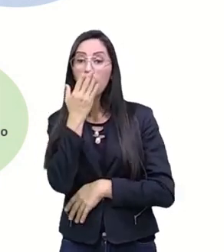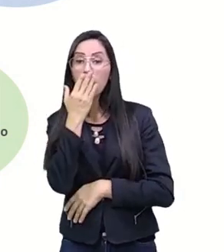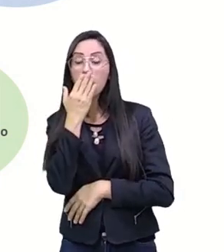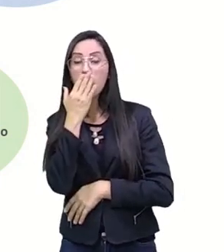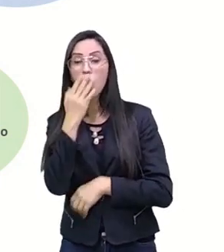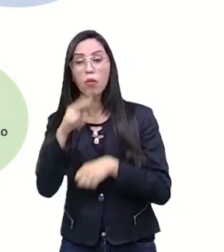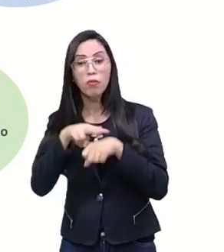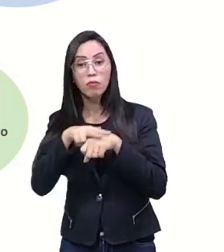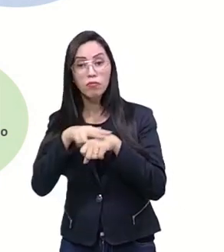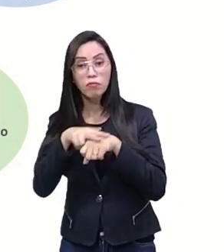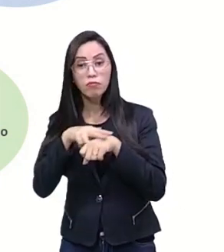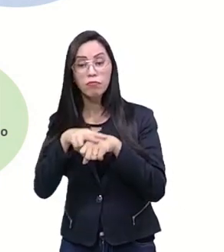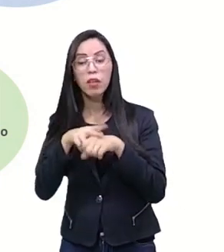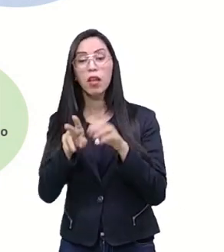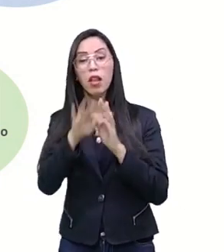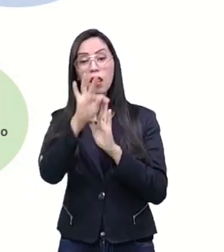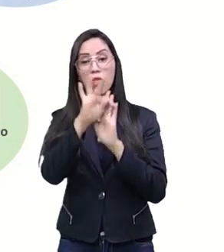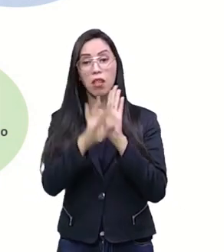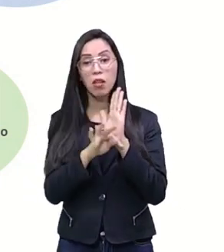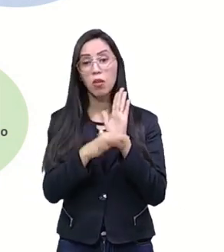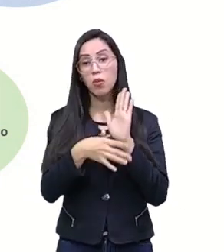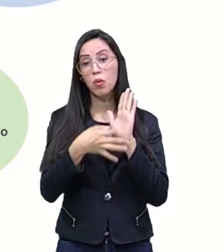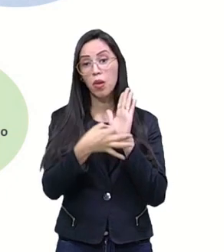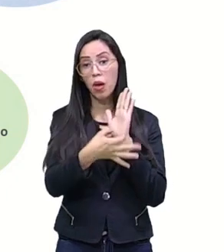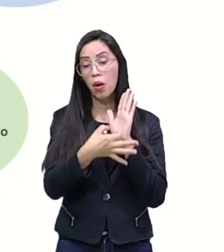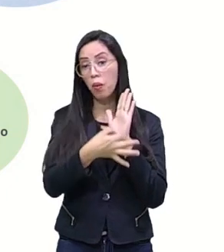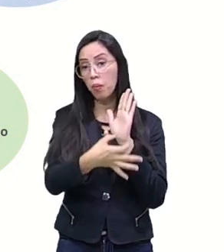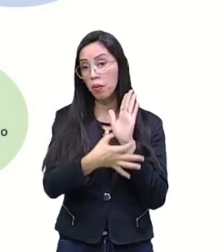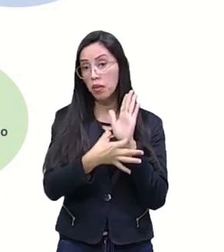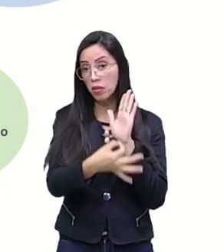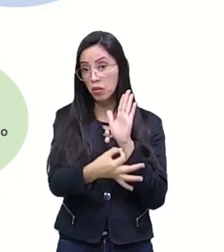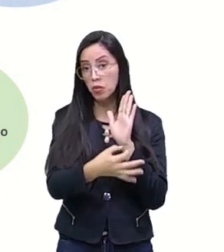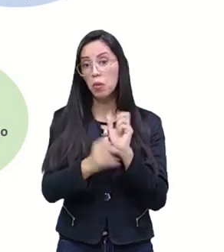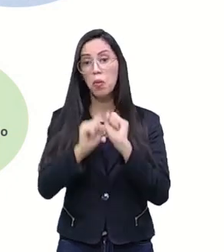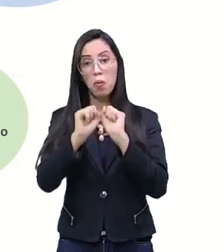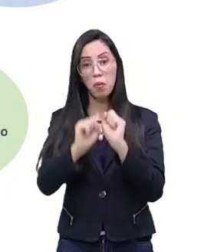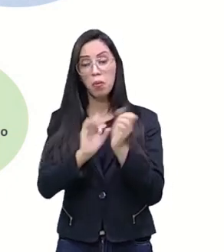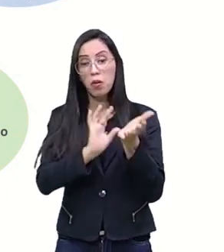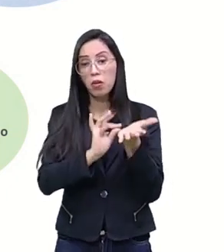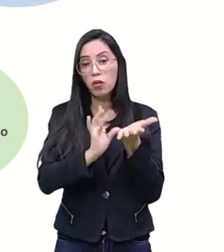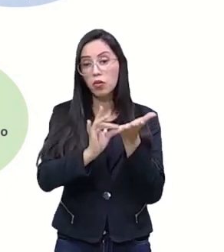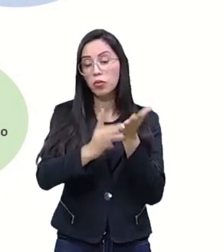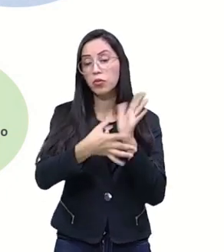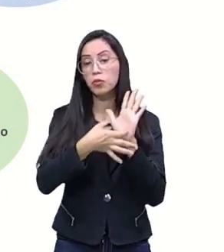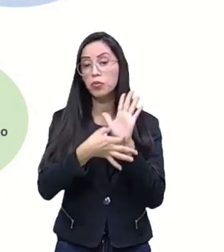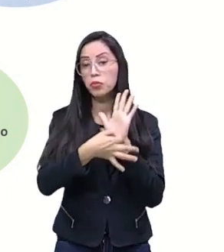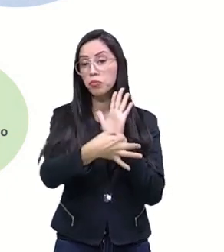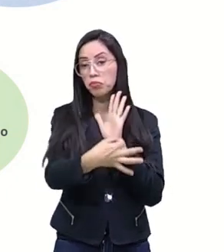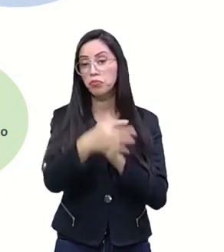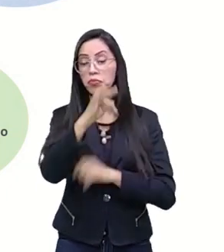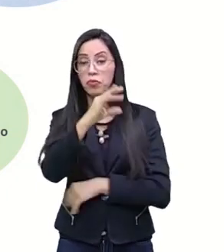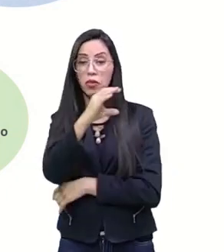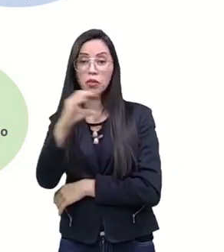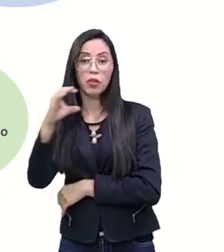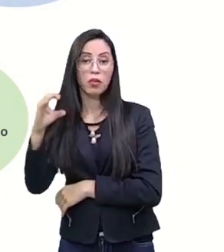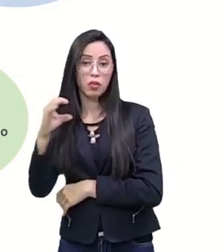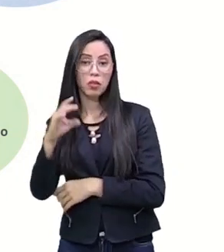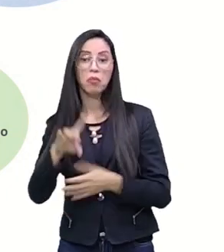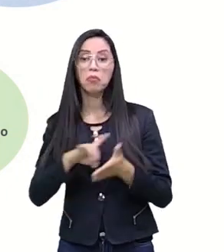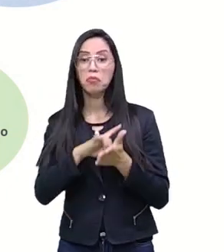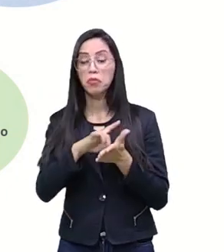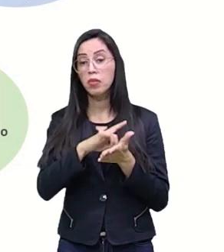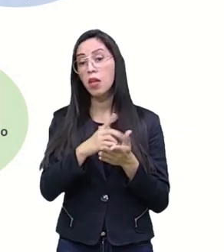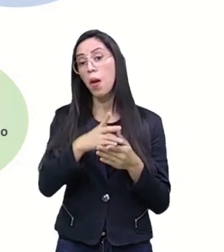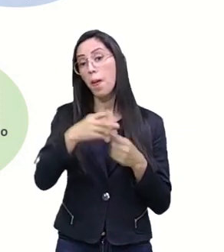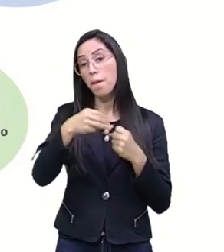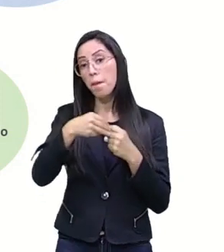o argumentativo. O que é o argumentativo? Pode ser um artigo de opinião, uma monografia, uma dissertação